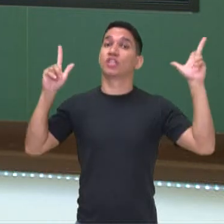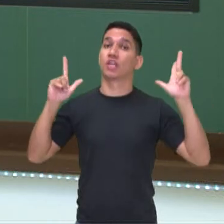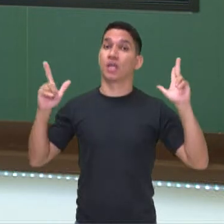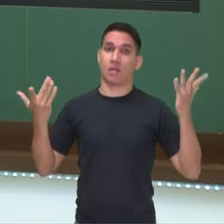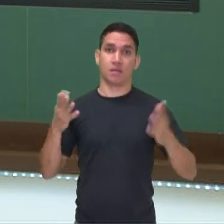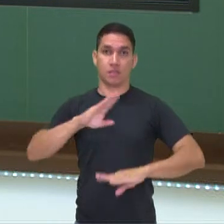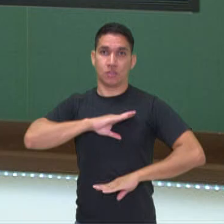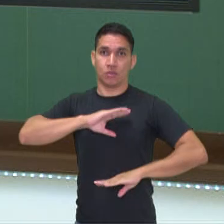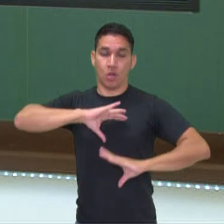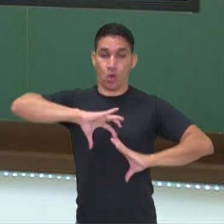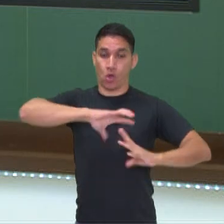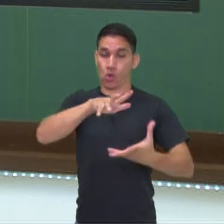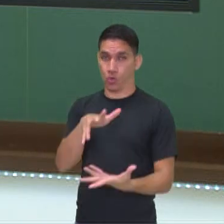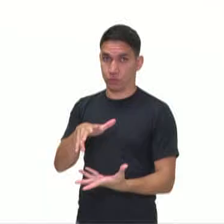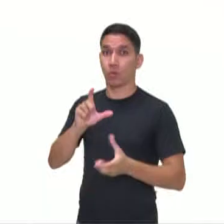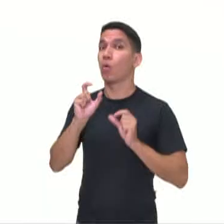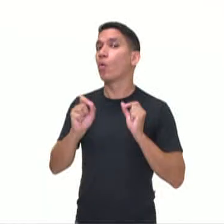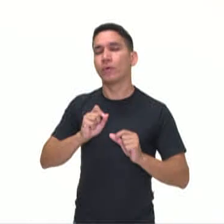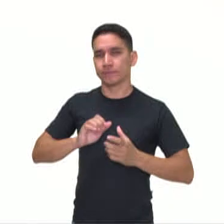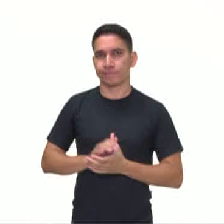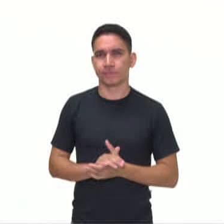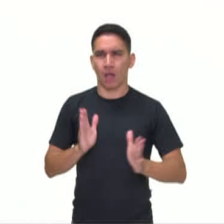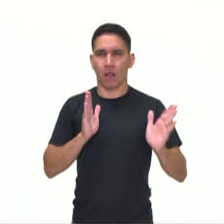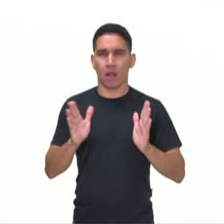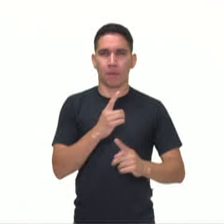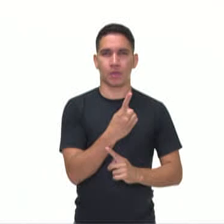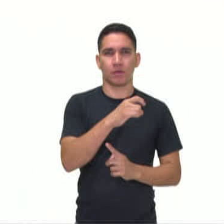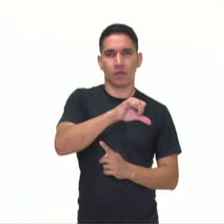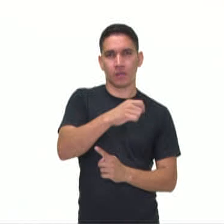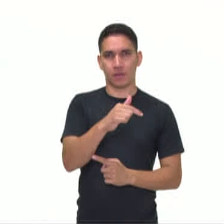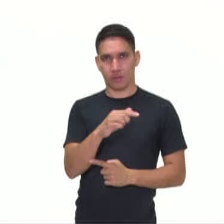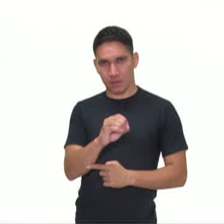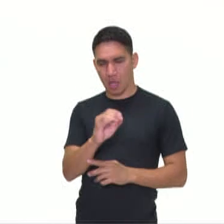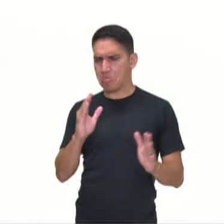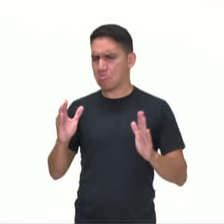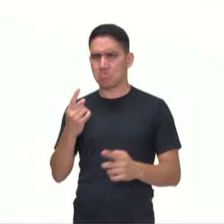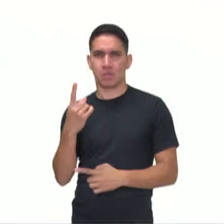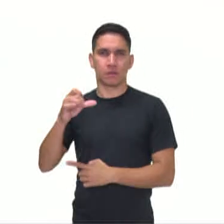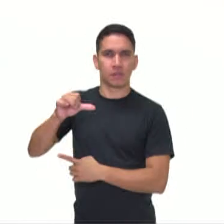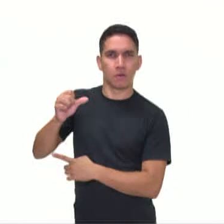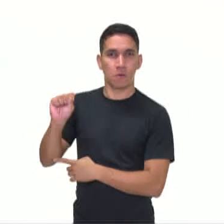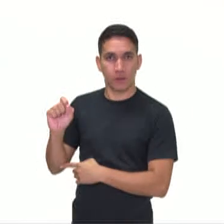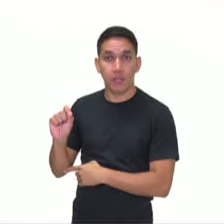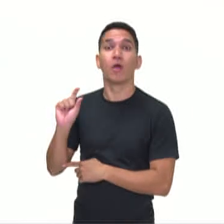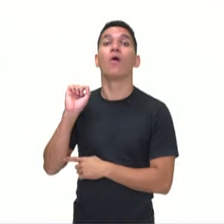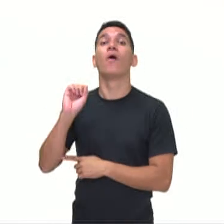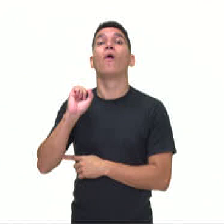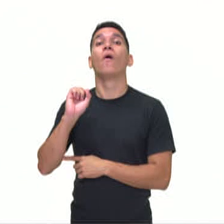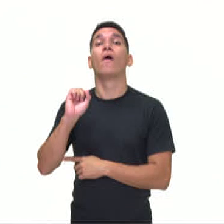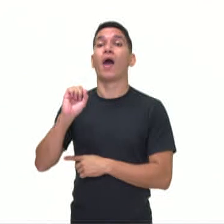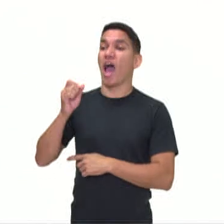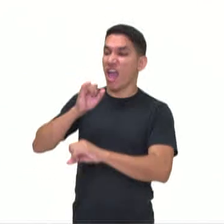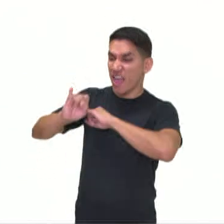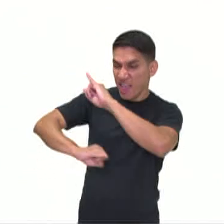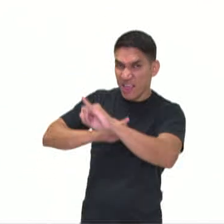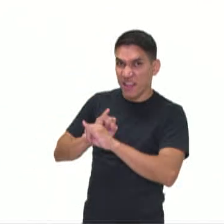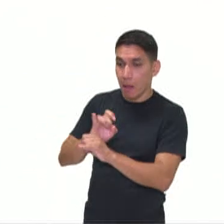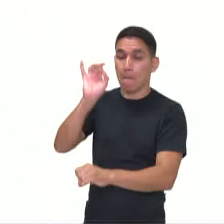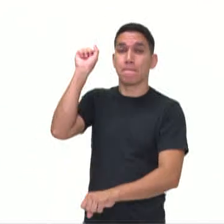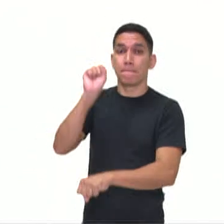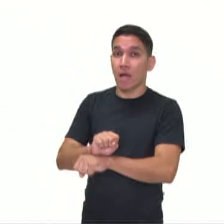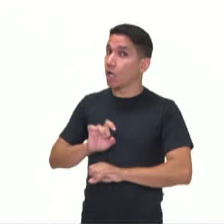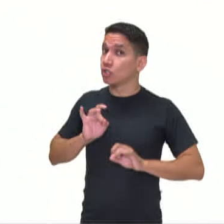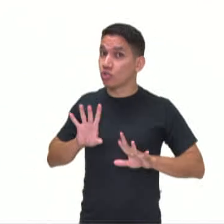cenário global. E aí, entre 1970 e 1980, a internet deixou de ser uma ferramenta